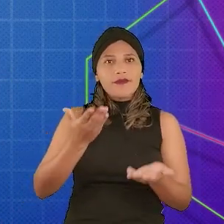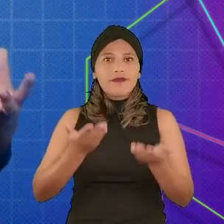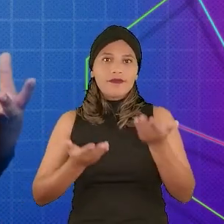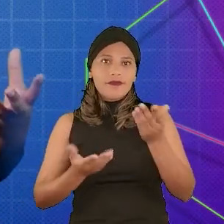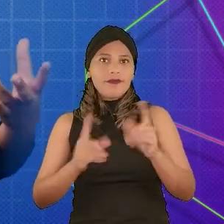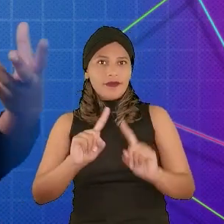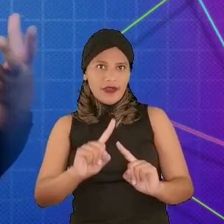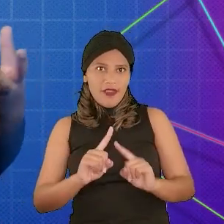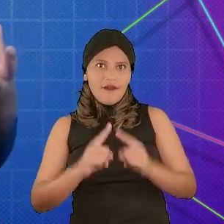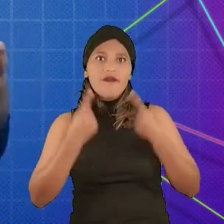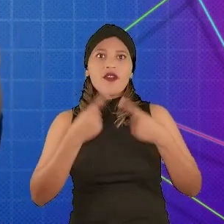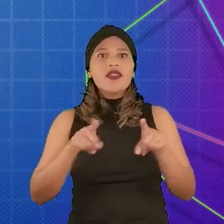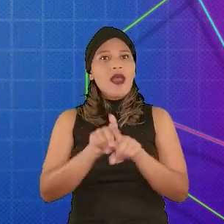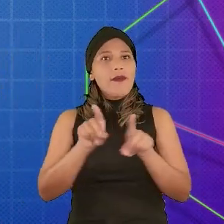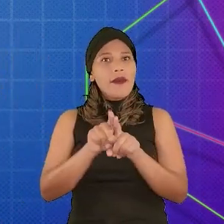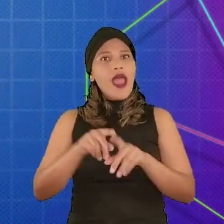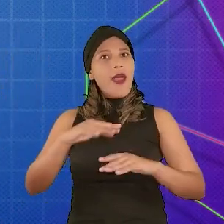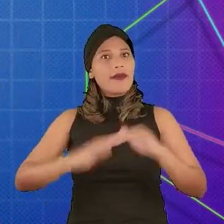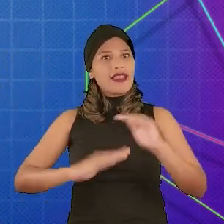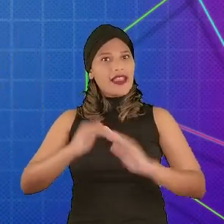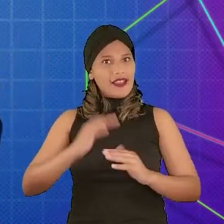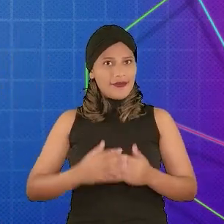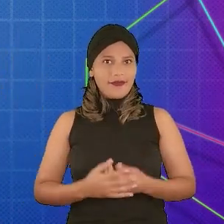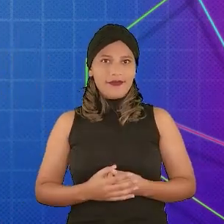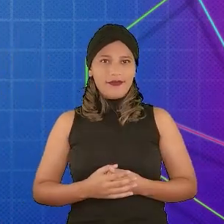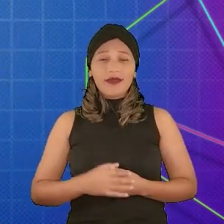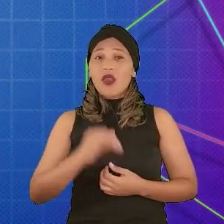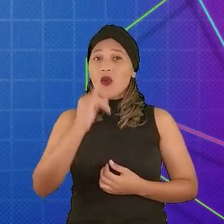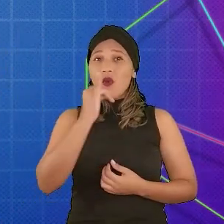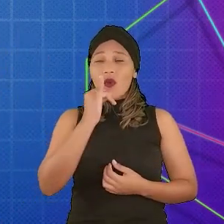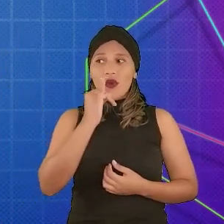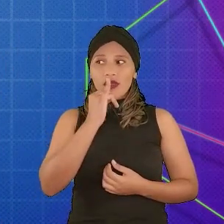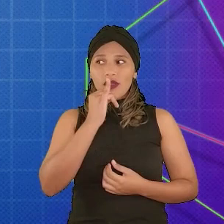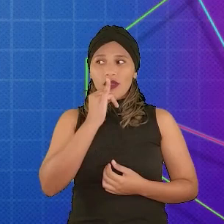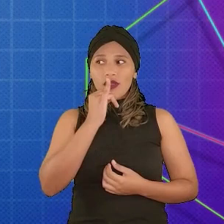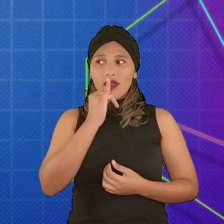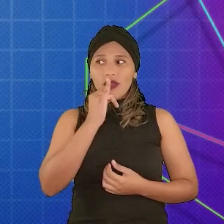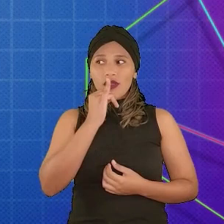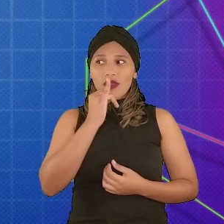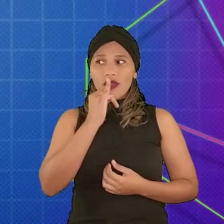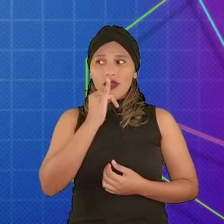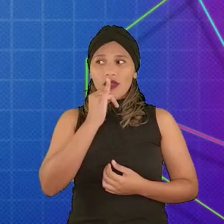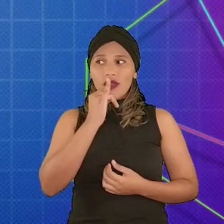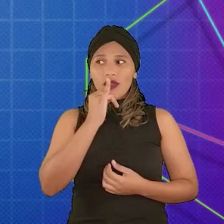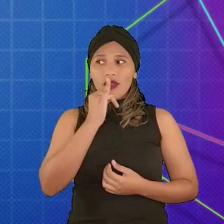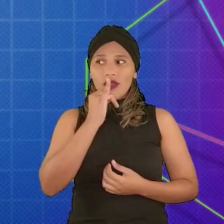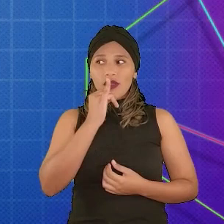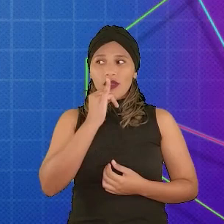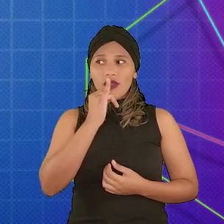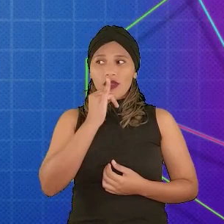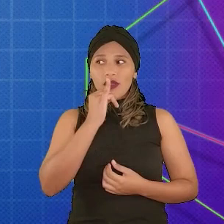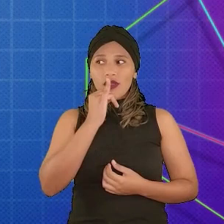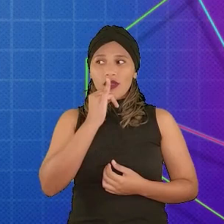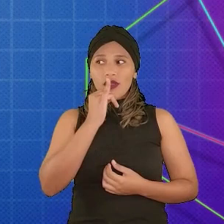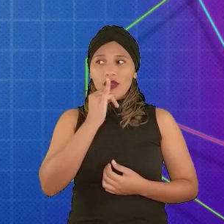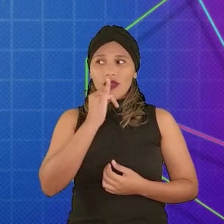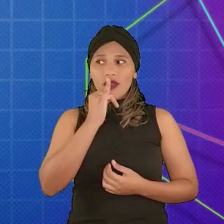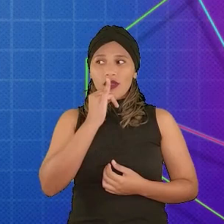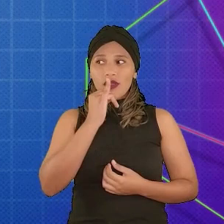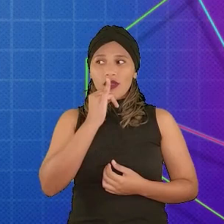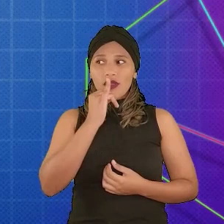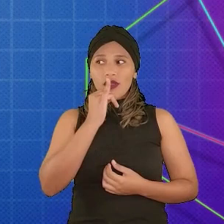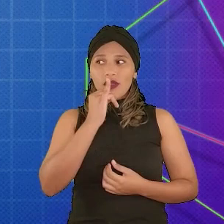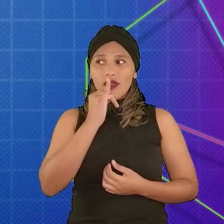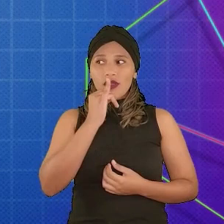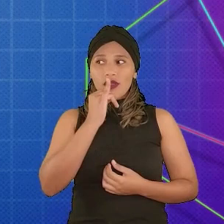entre desafio e habilidade. Vou pegar aqui o exemplo do Imagem Tetris. congelada do jogo Tetris. De gênero quebra-cabeça, o jogador precisa encaixar